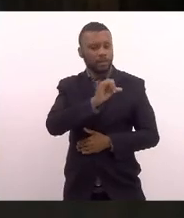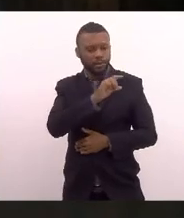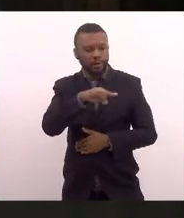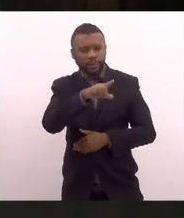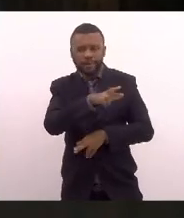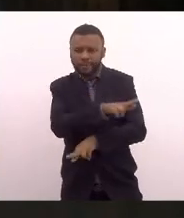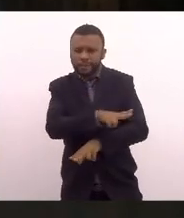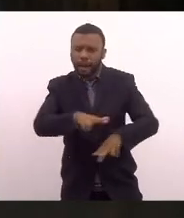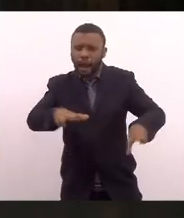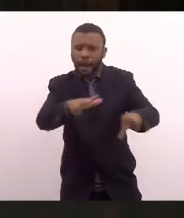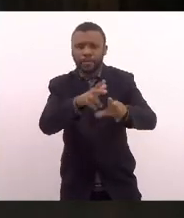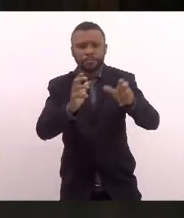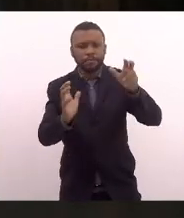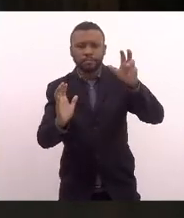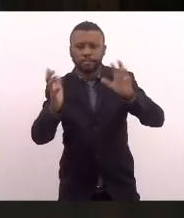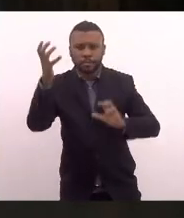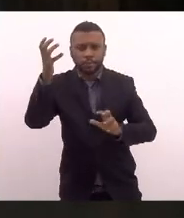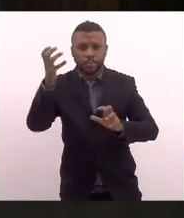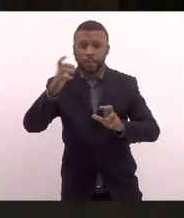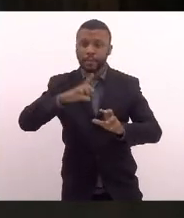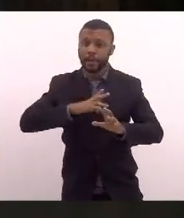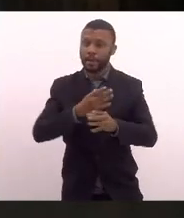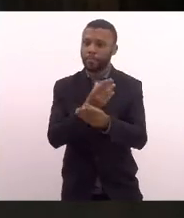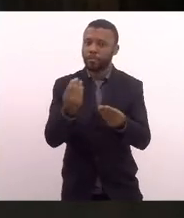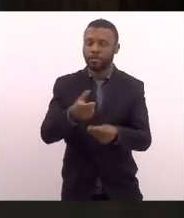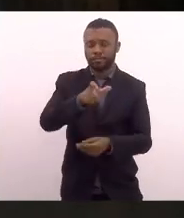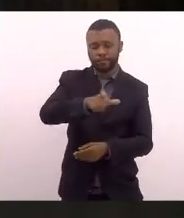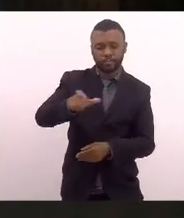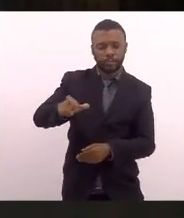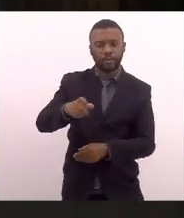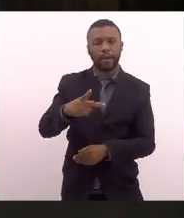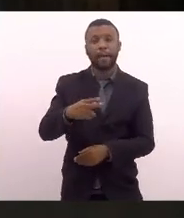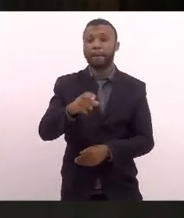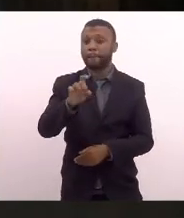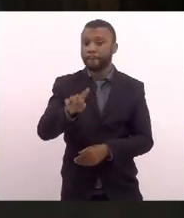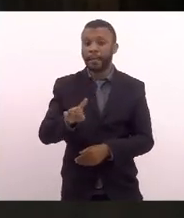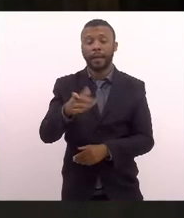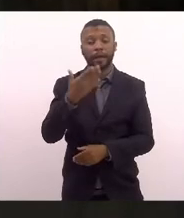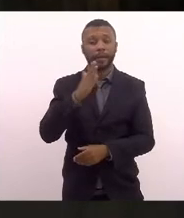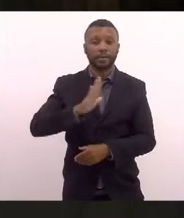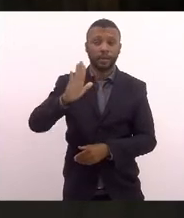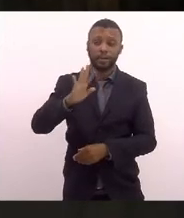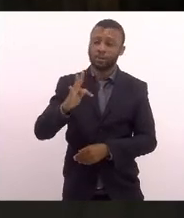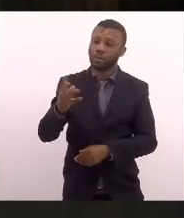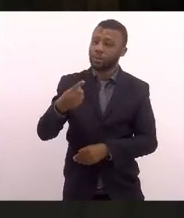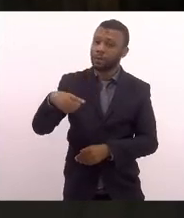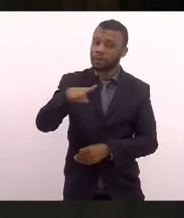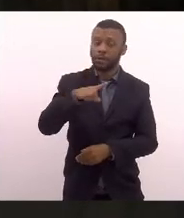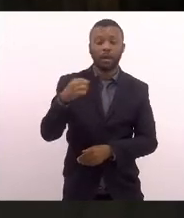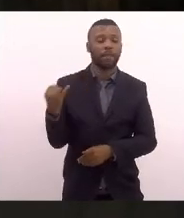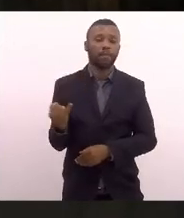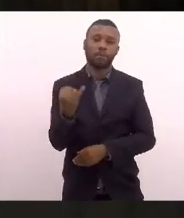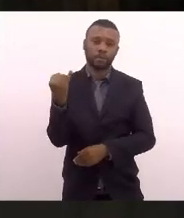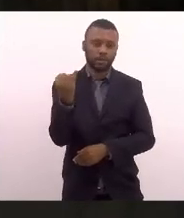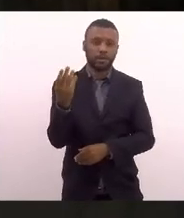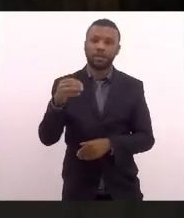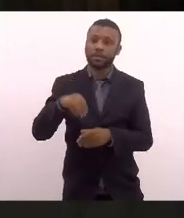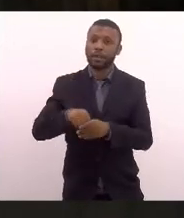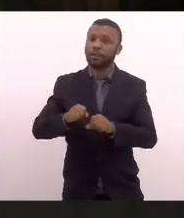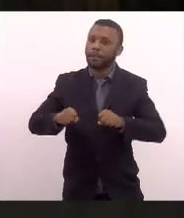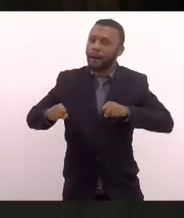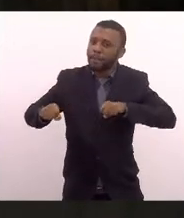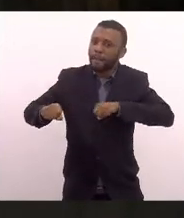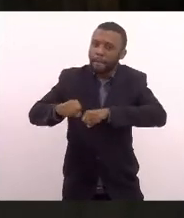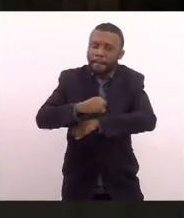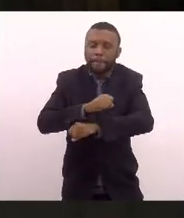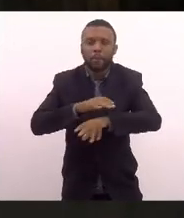eu estou aqui cercada por pré-candidatos. E todos eles são importantíssimos aos movimentos da enfermagem